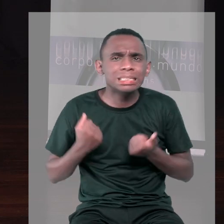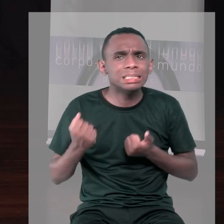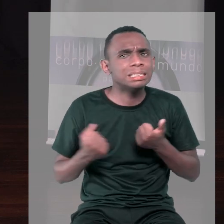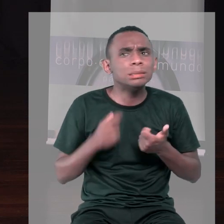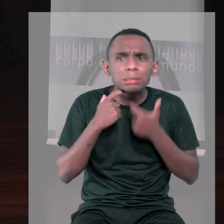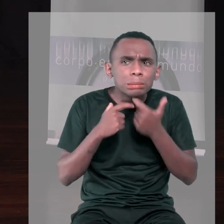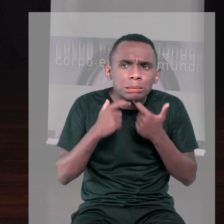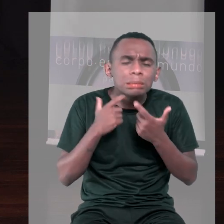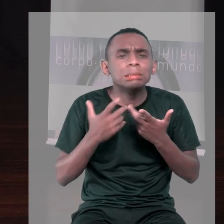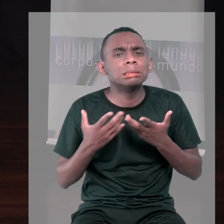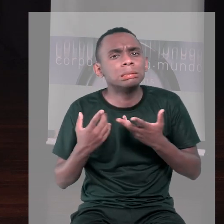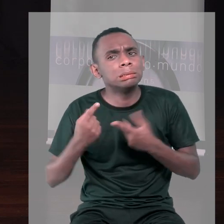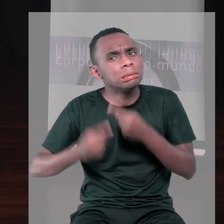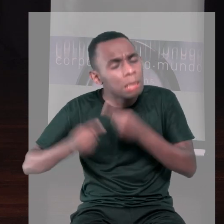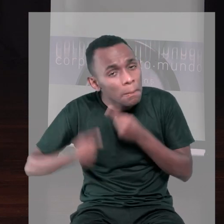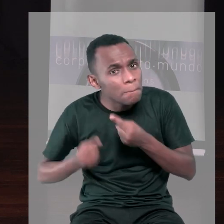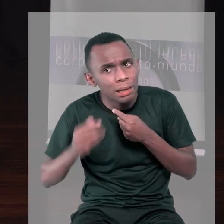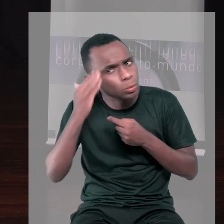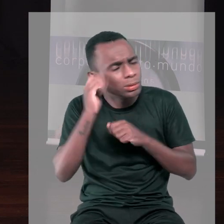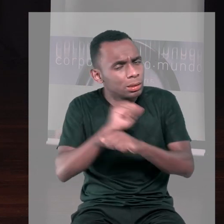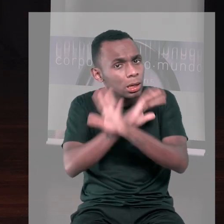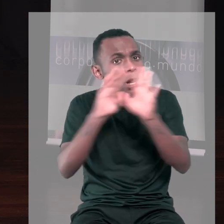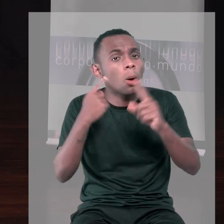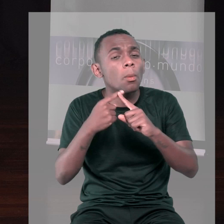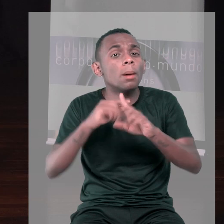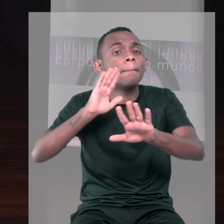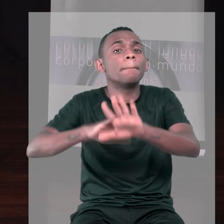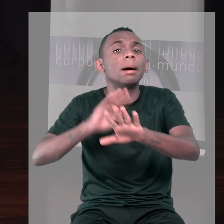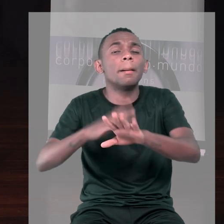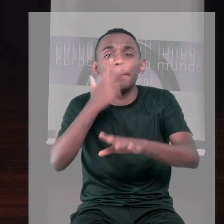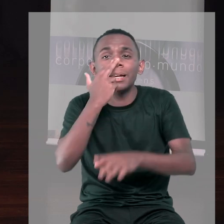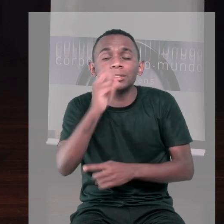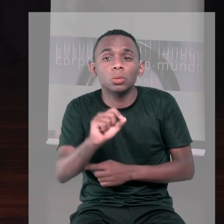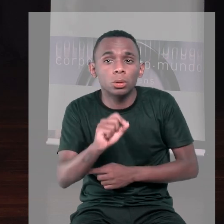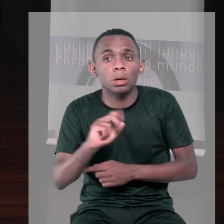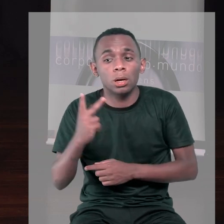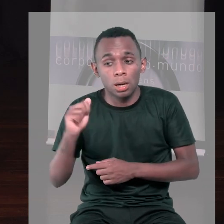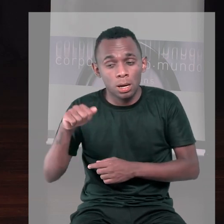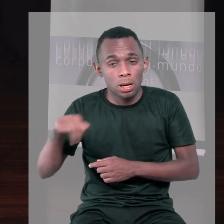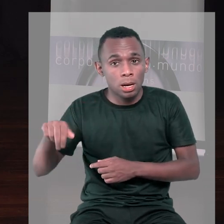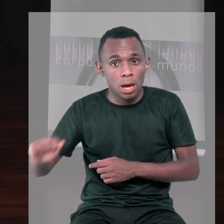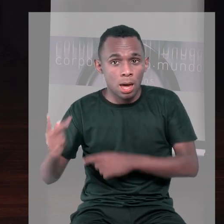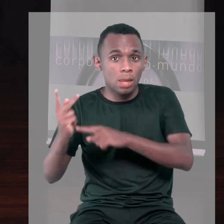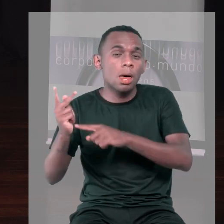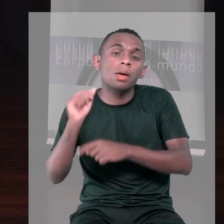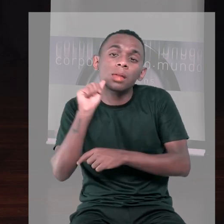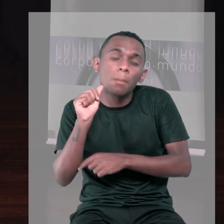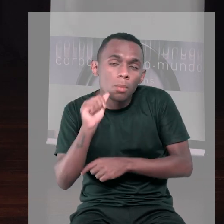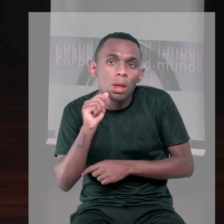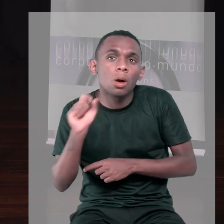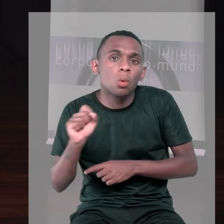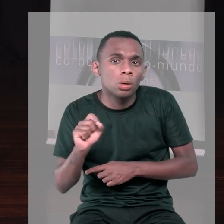o impacto do Holocausto, do genocídio, transformando